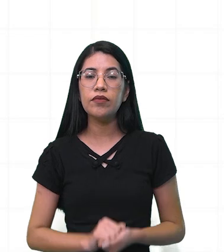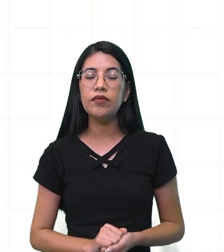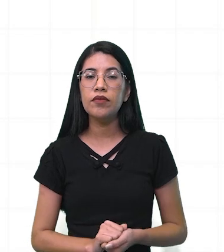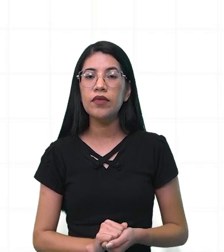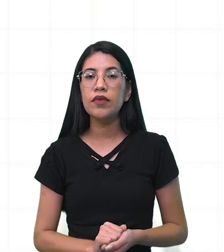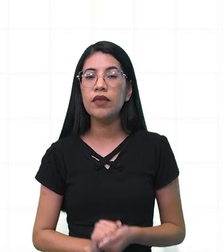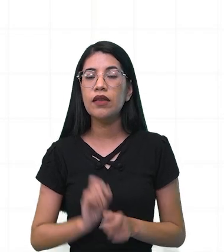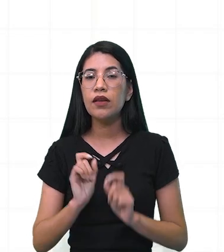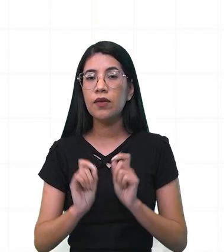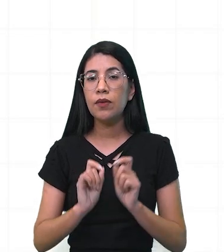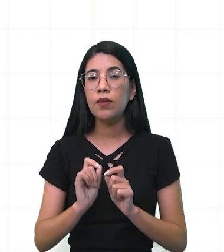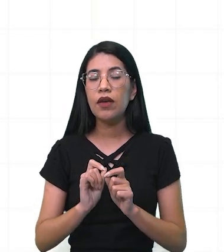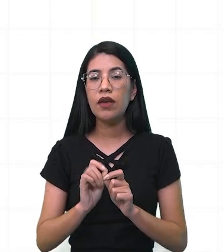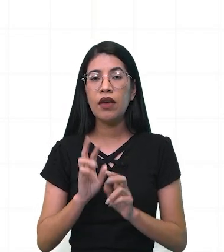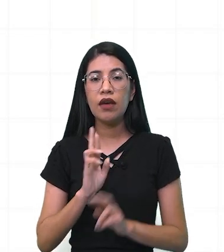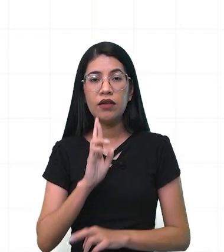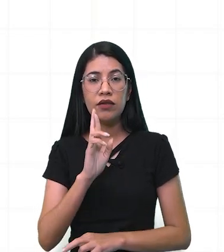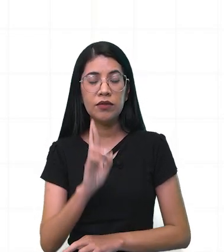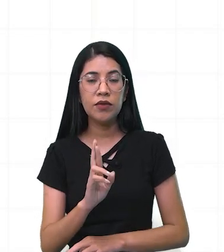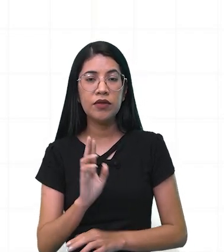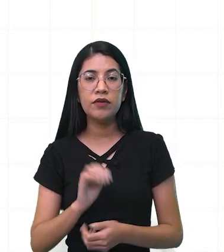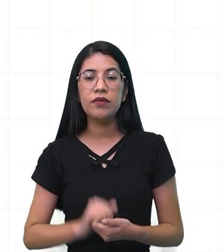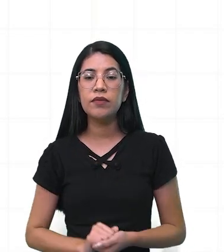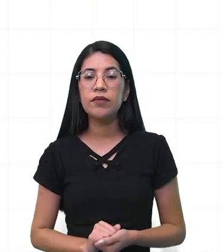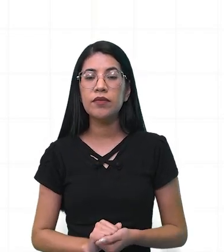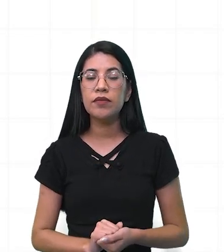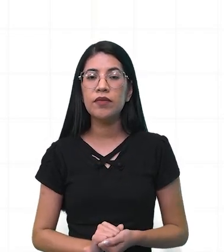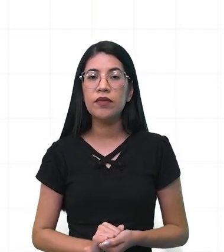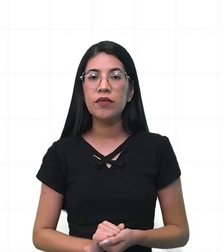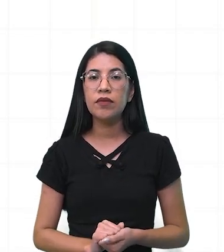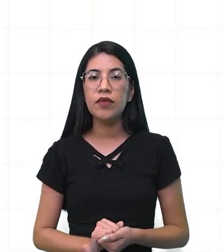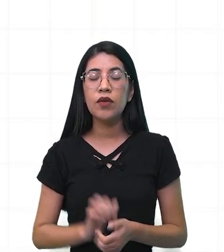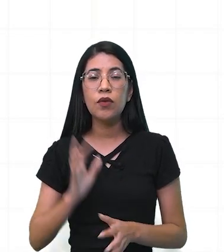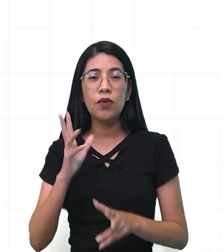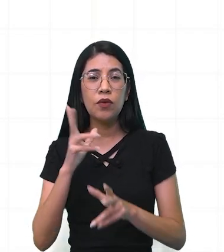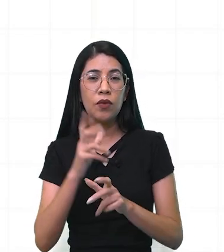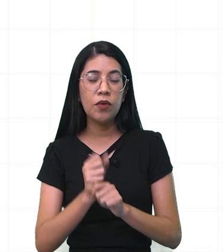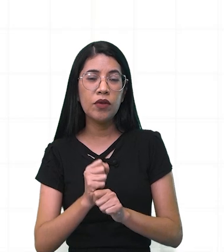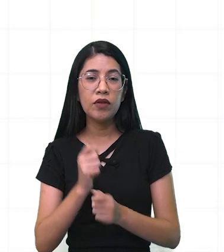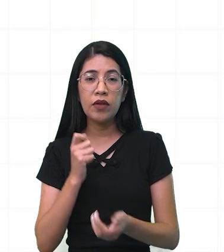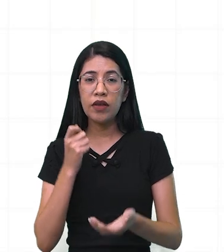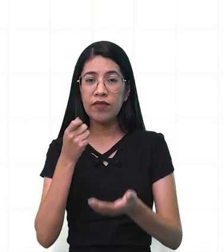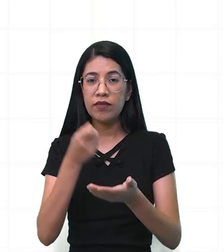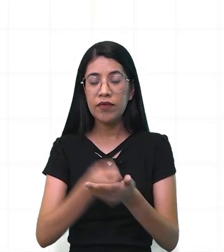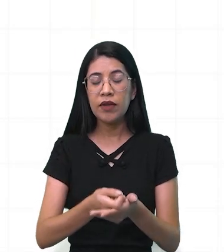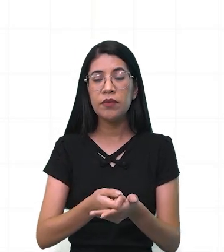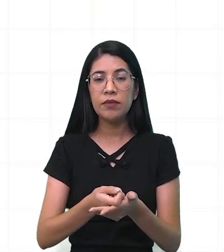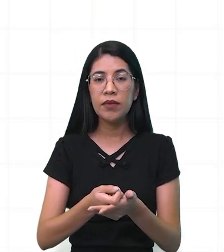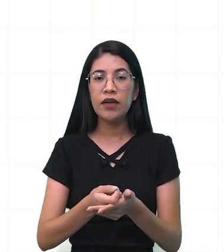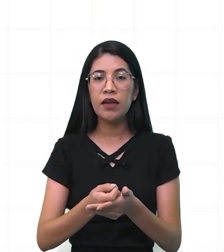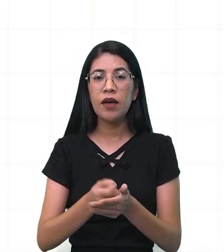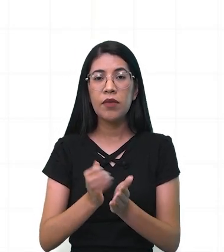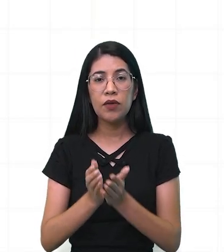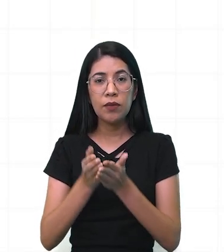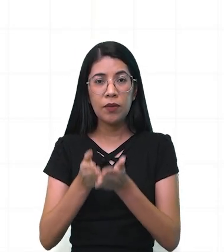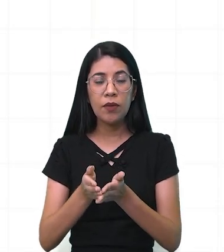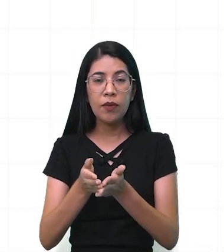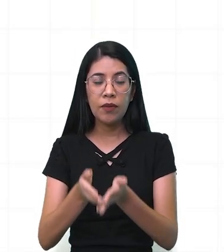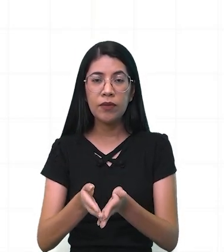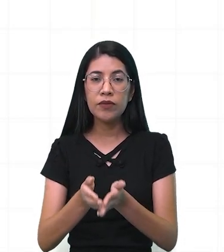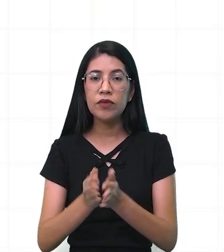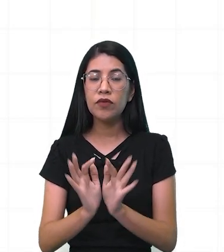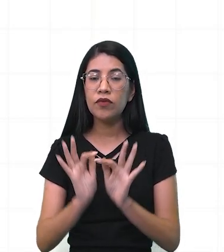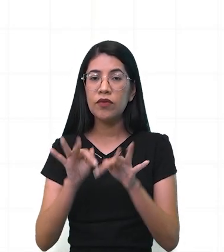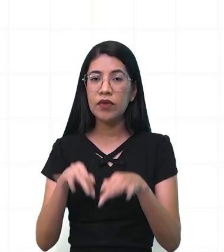temos, então, aí o resultado. Quanto é que a Maria Helena vai pagar, então, por esse bote de alumínio no